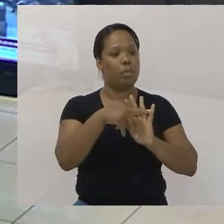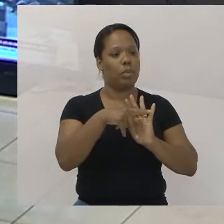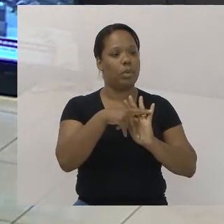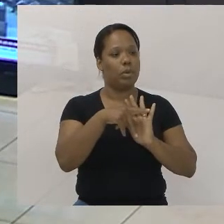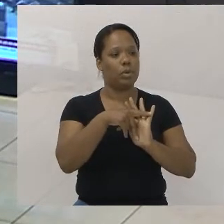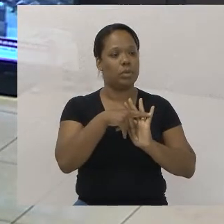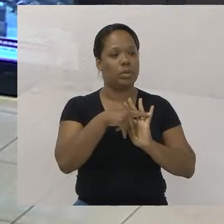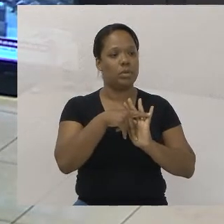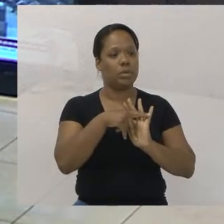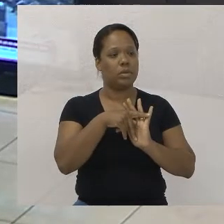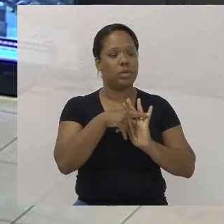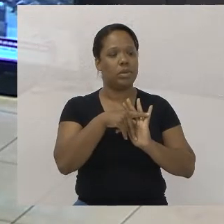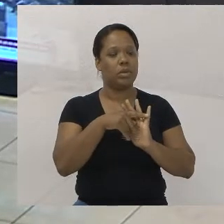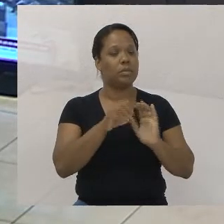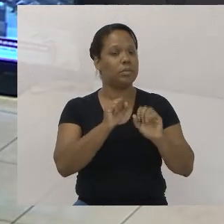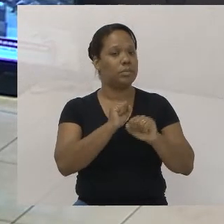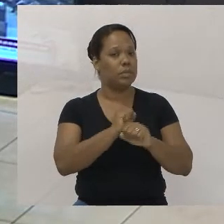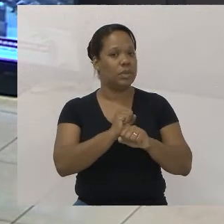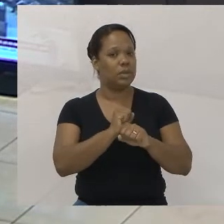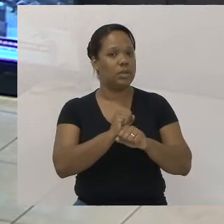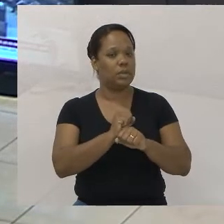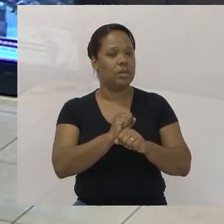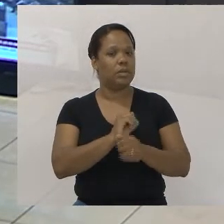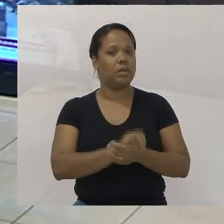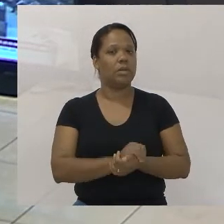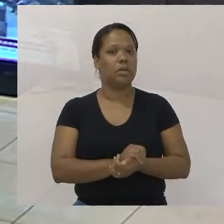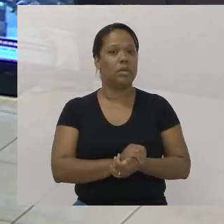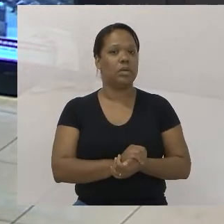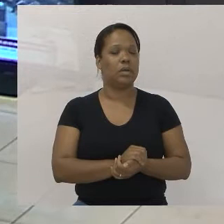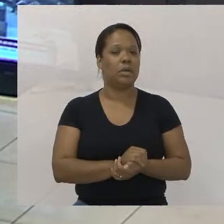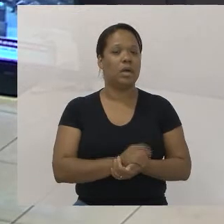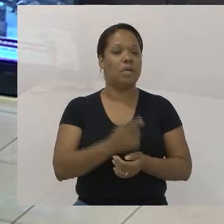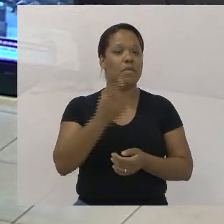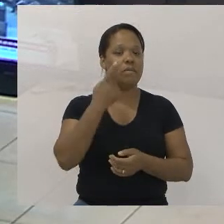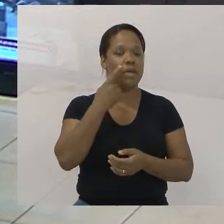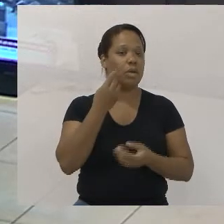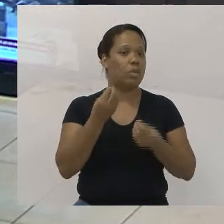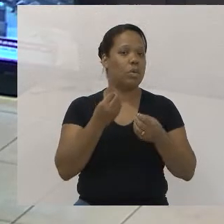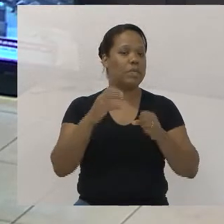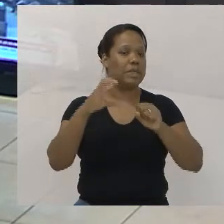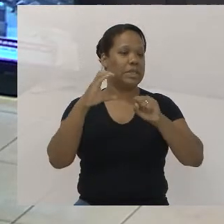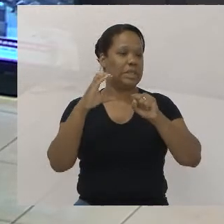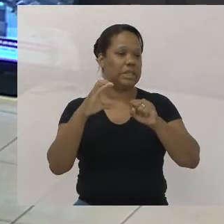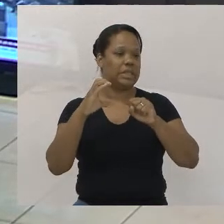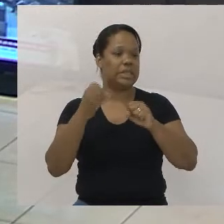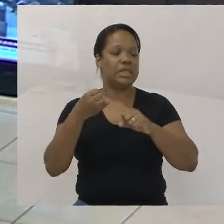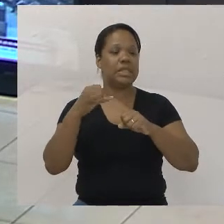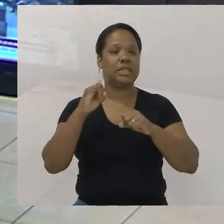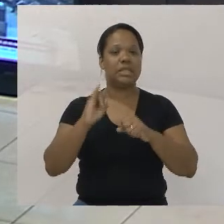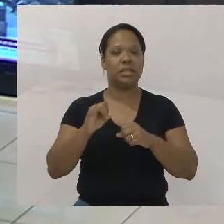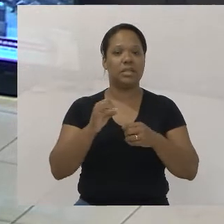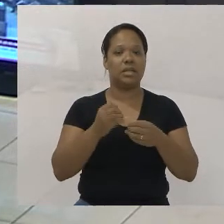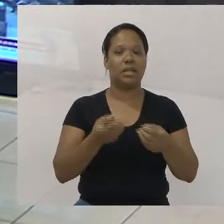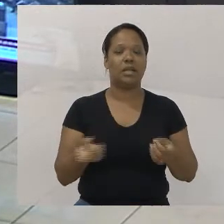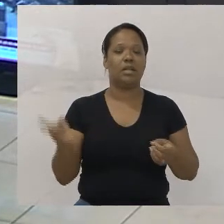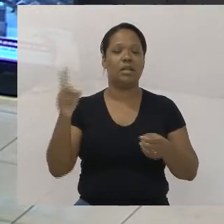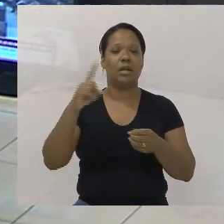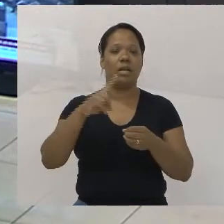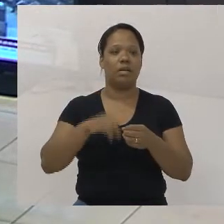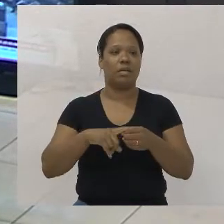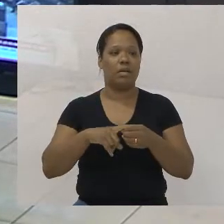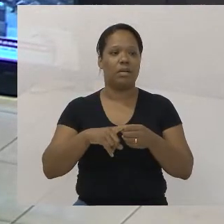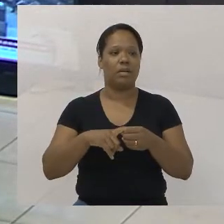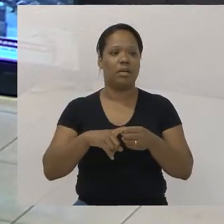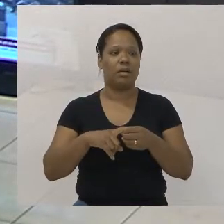por enquanto suspenso até se definia a a situação da santa casa porque se devolve perman dade ela